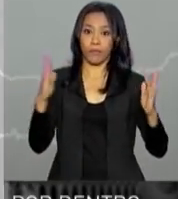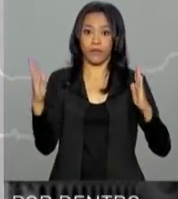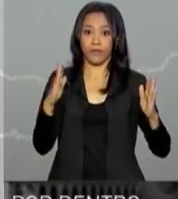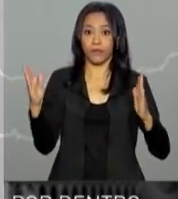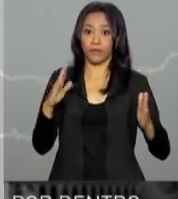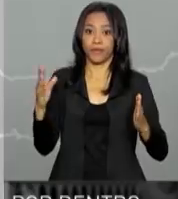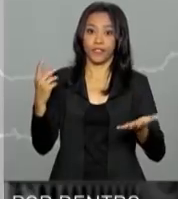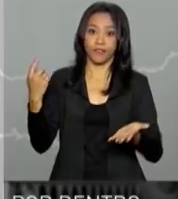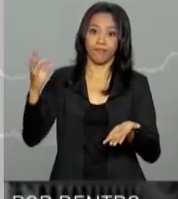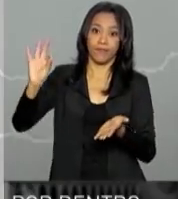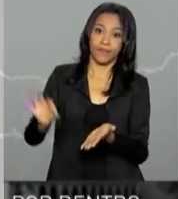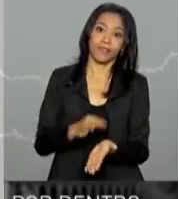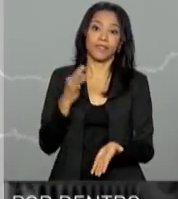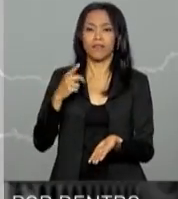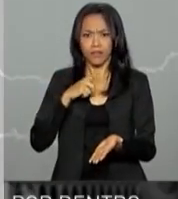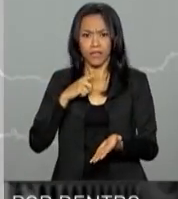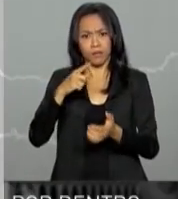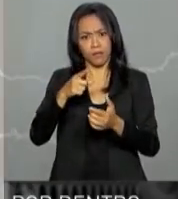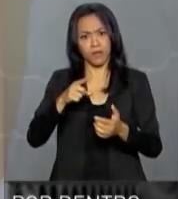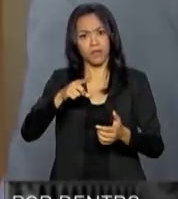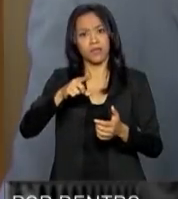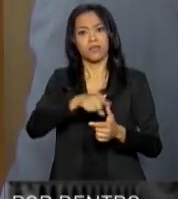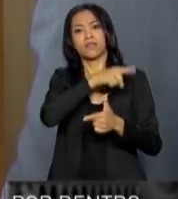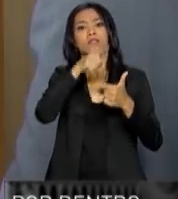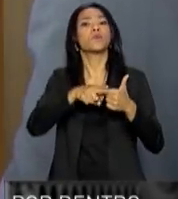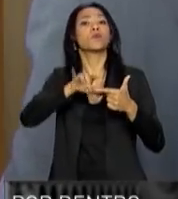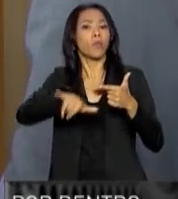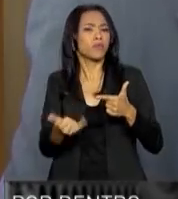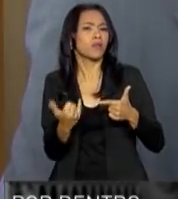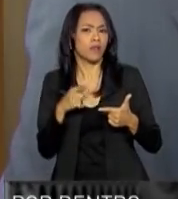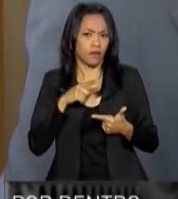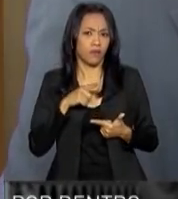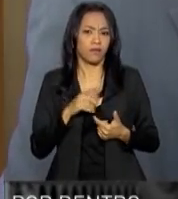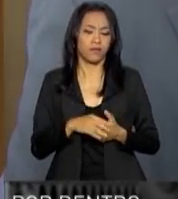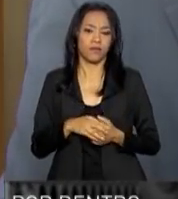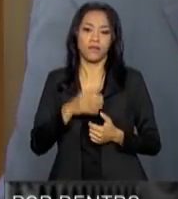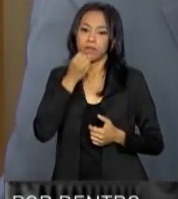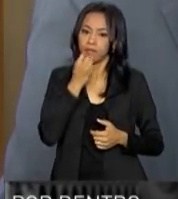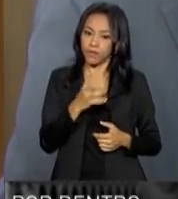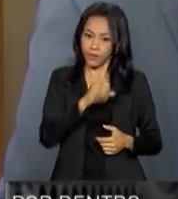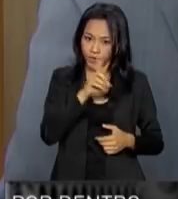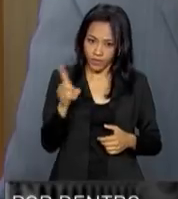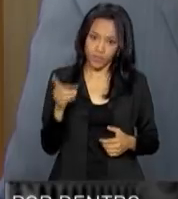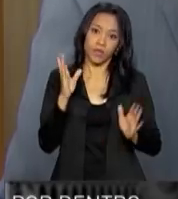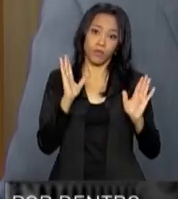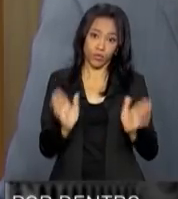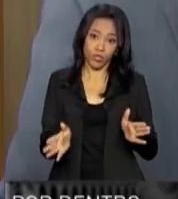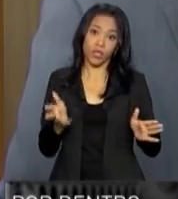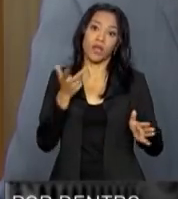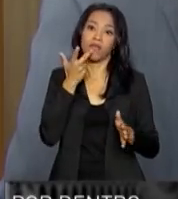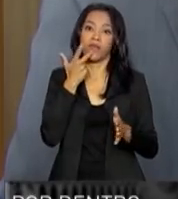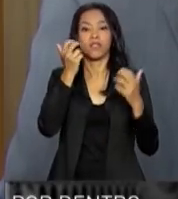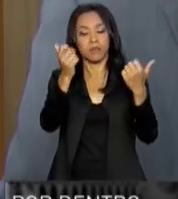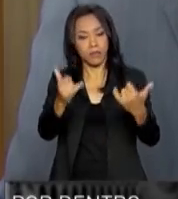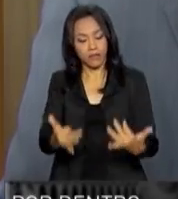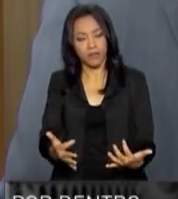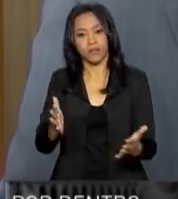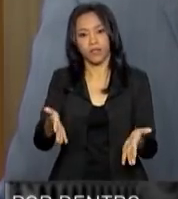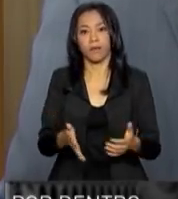ter uma segunda chance bom dia como informei a questão toda de